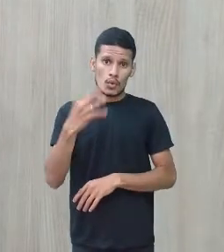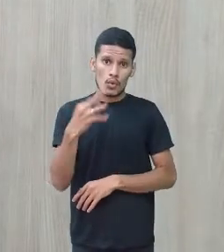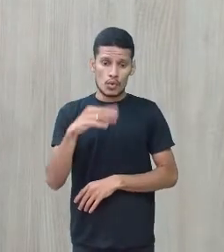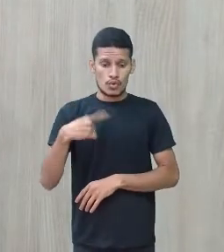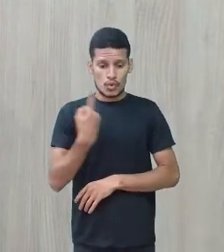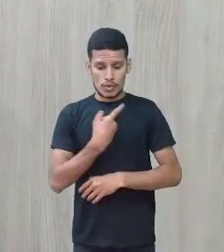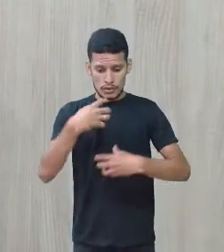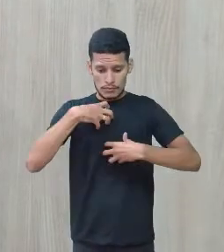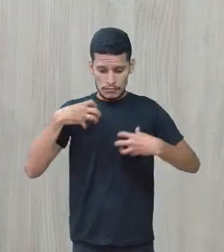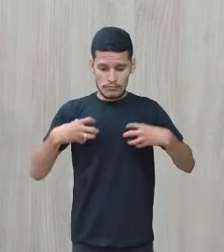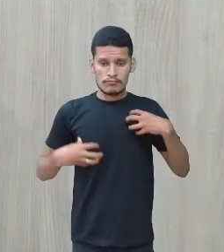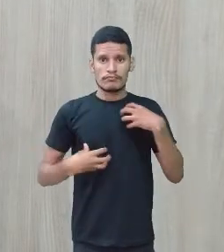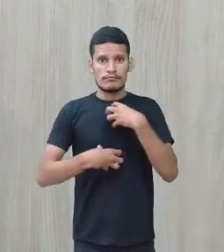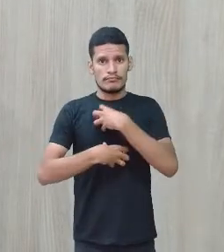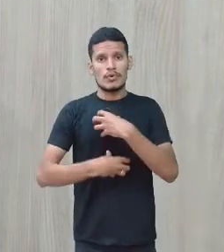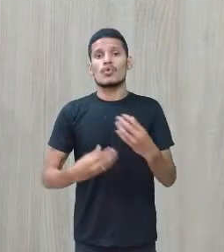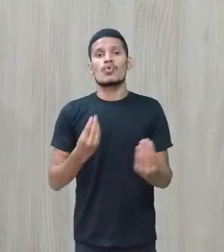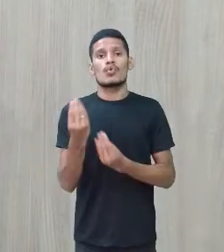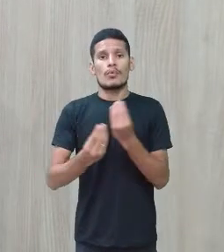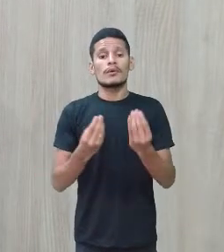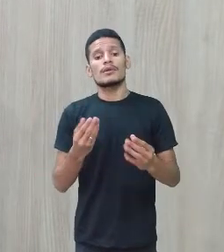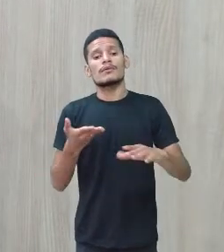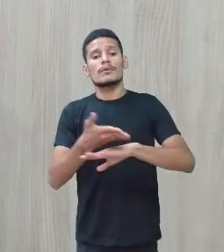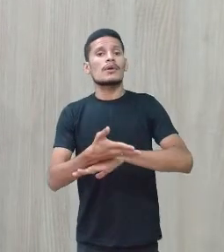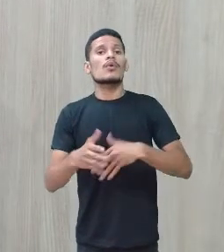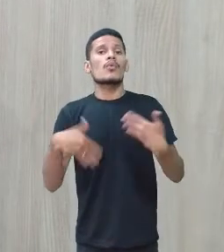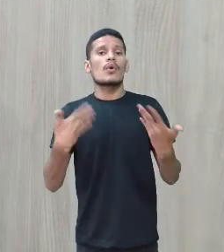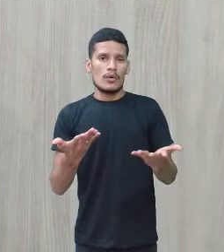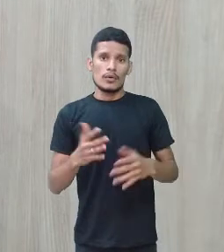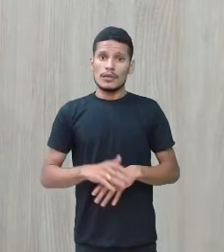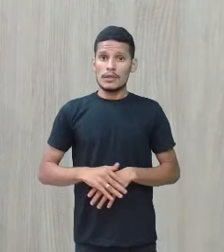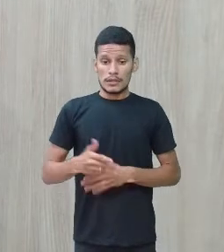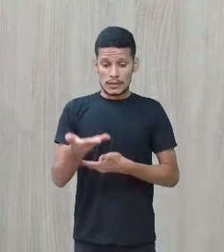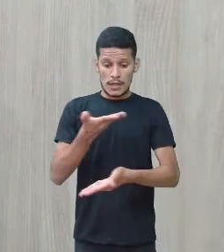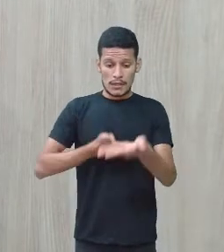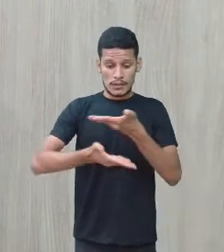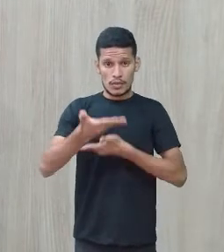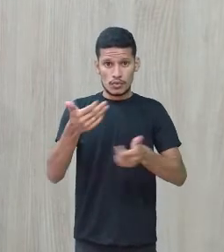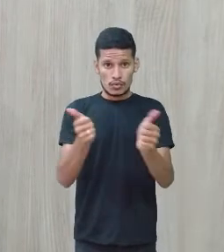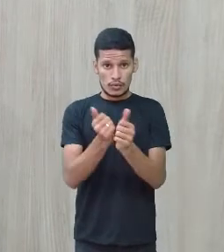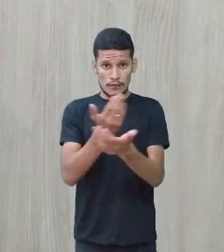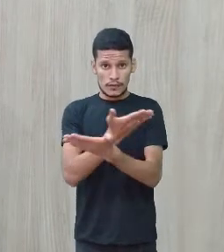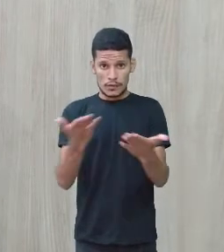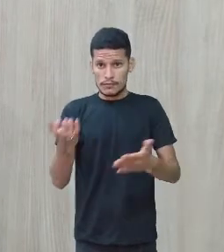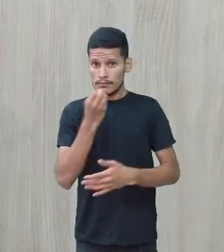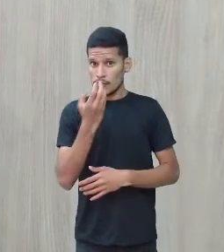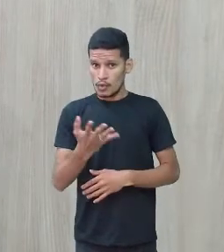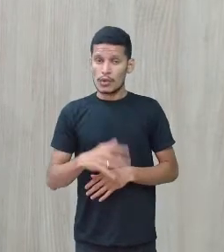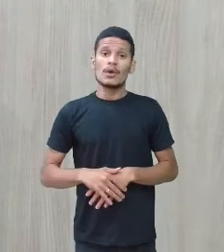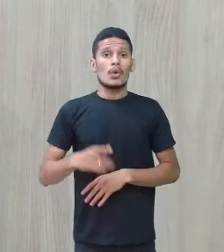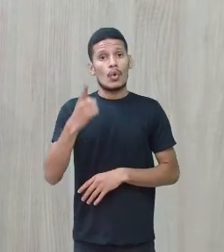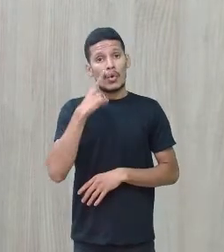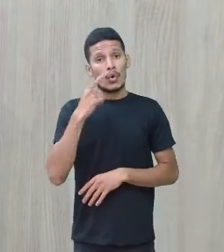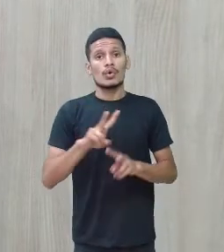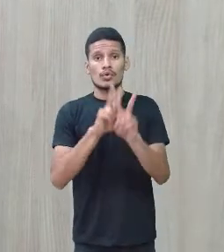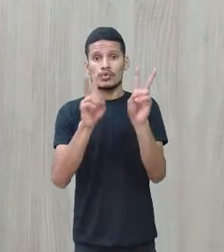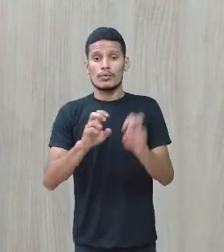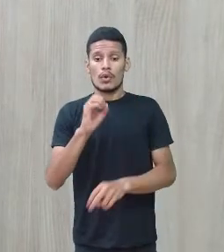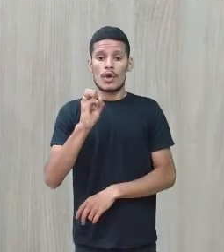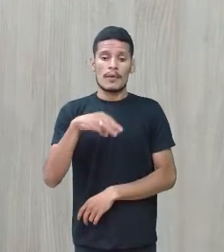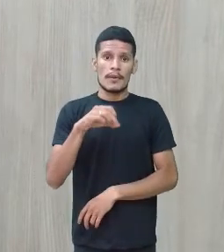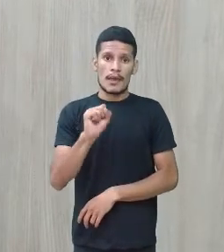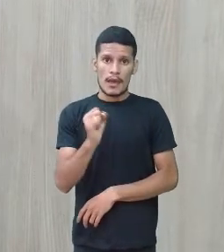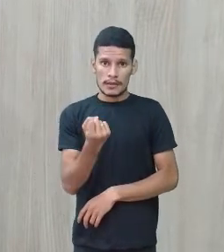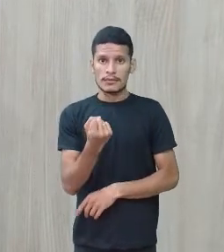quem procurar, não é, João? E essa interação com vocês é muito boa. E em relação aqui ao que diz a Organização Mundial de Saúde,